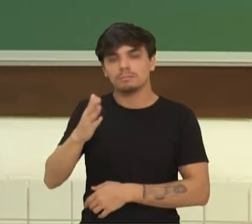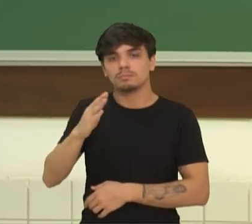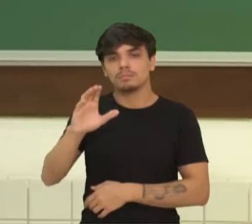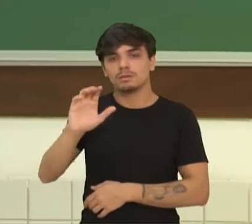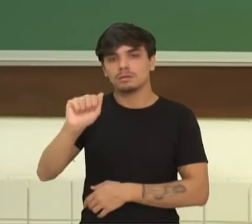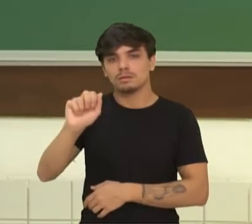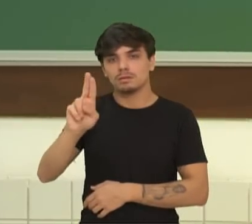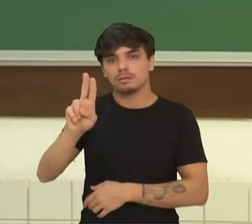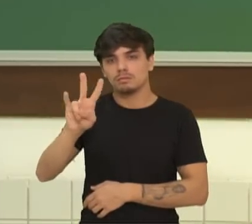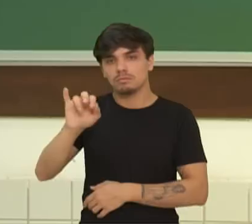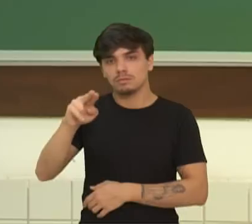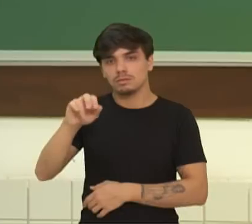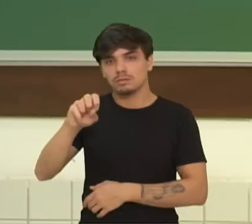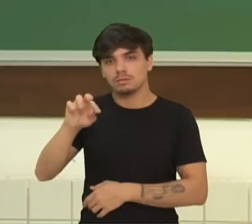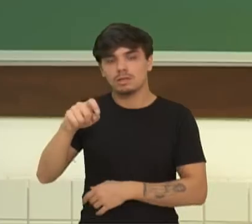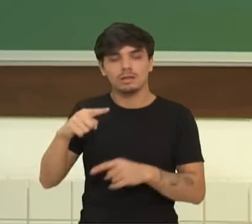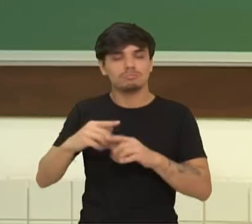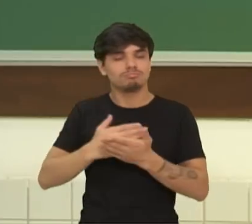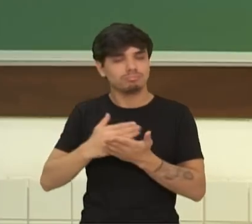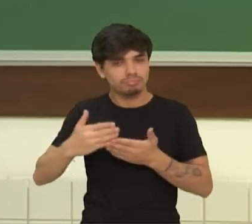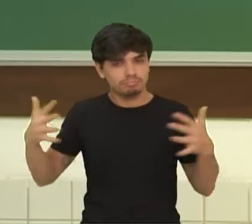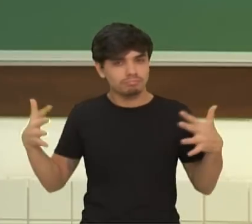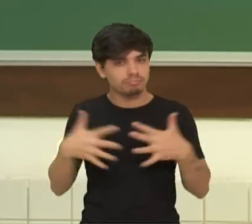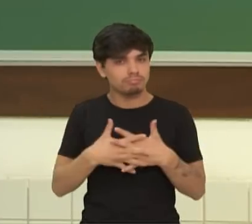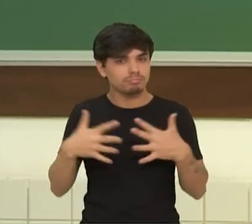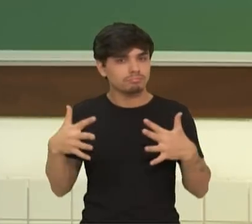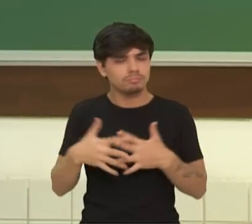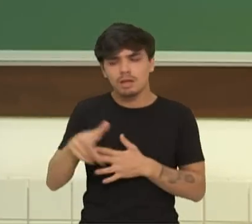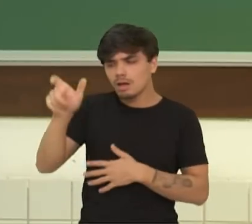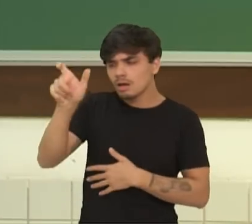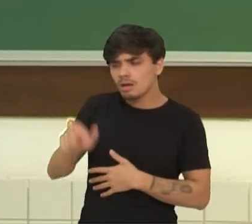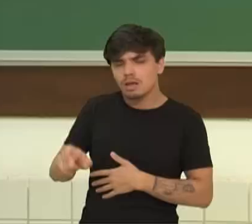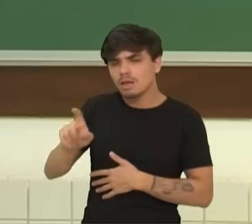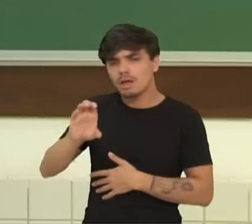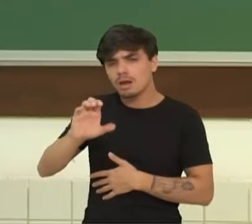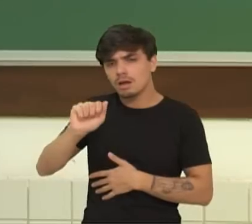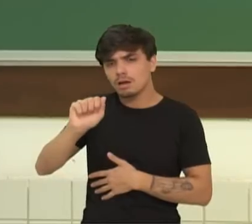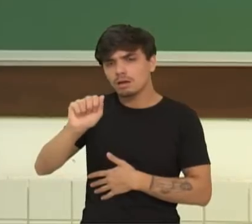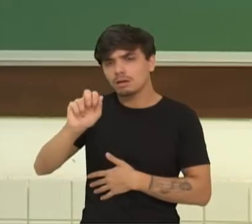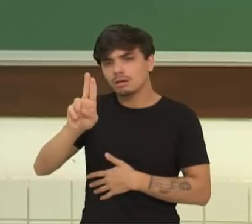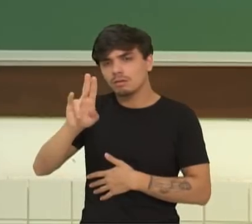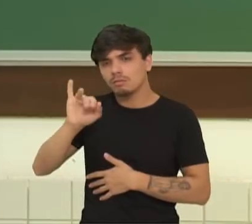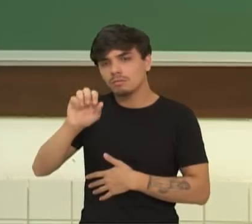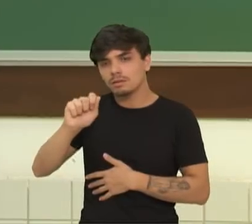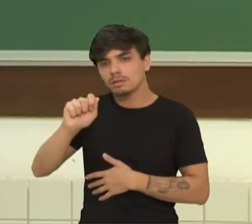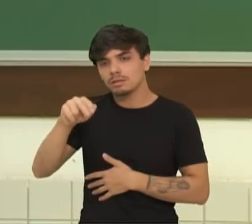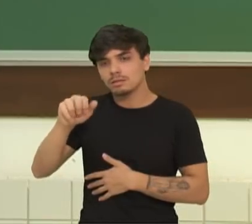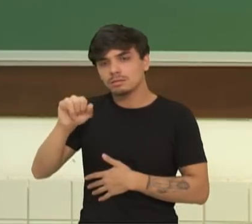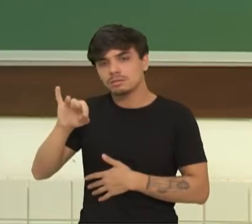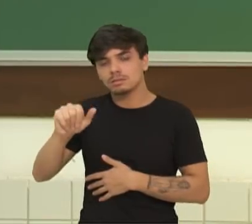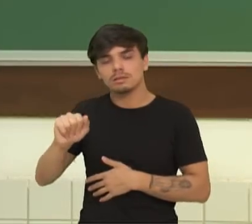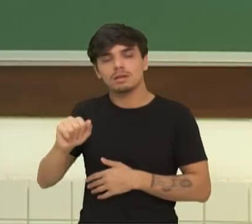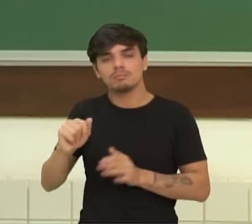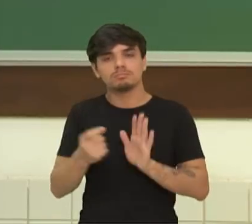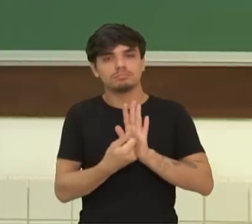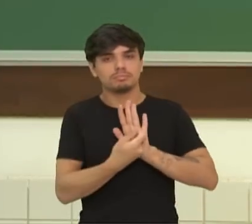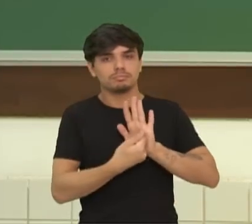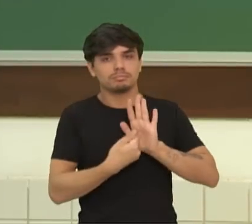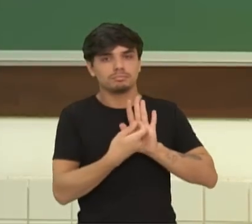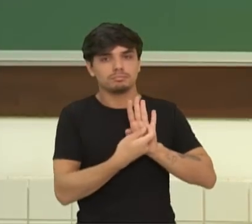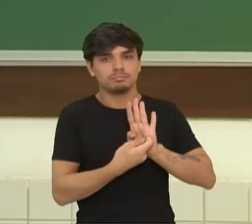meio complicada. Porque quem eram os calvinistas? A maioria dos calvinistas, os burgueses. A burguesia